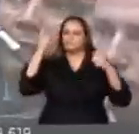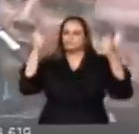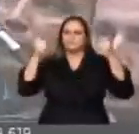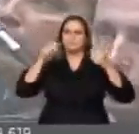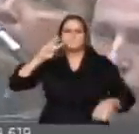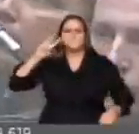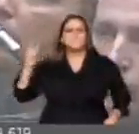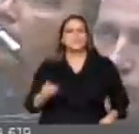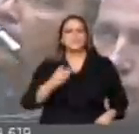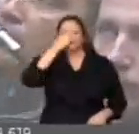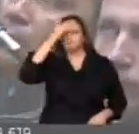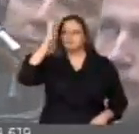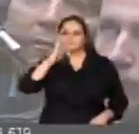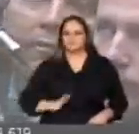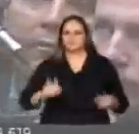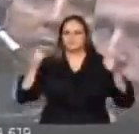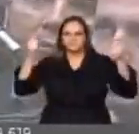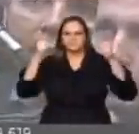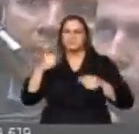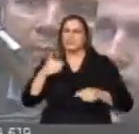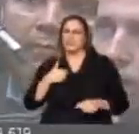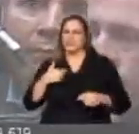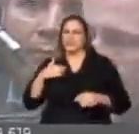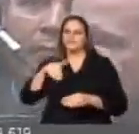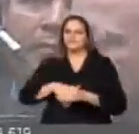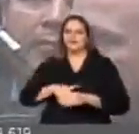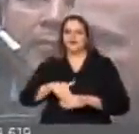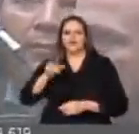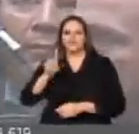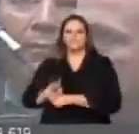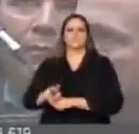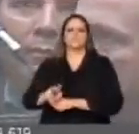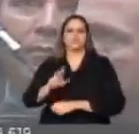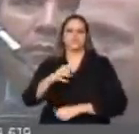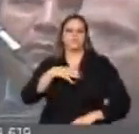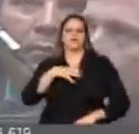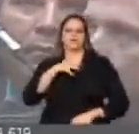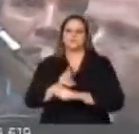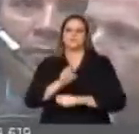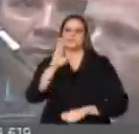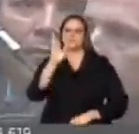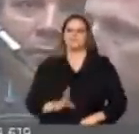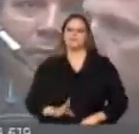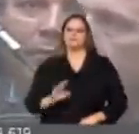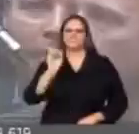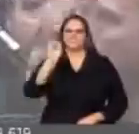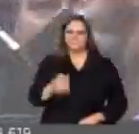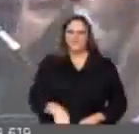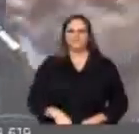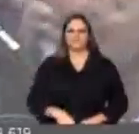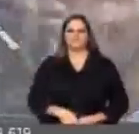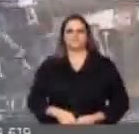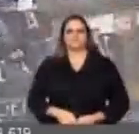milhões de brasileiros, eu voto, defendendo a Bahia, defendendo o Brasil, eu voto sim.